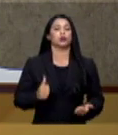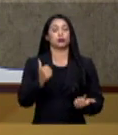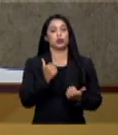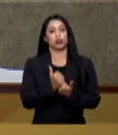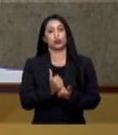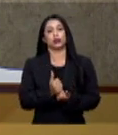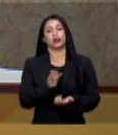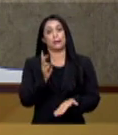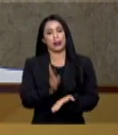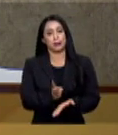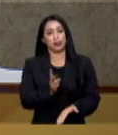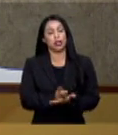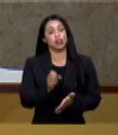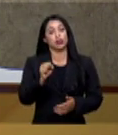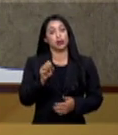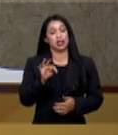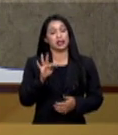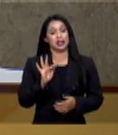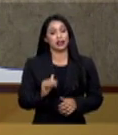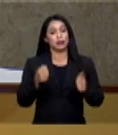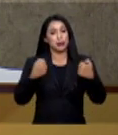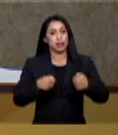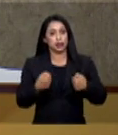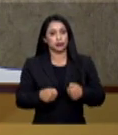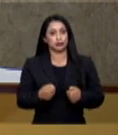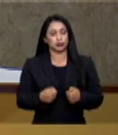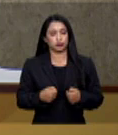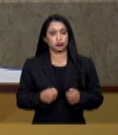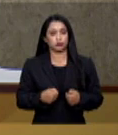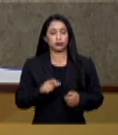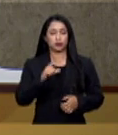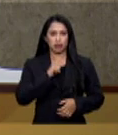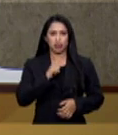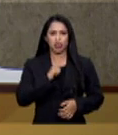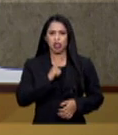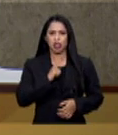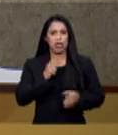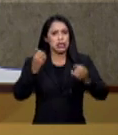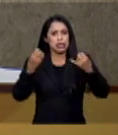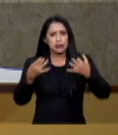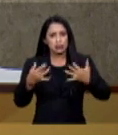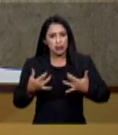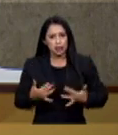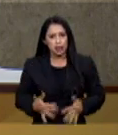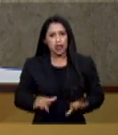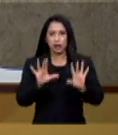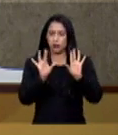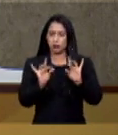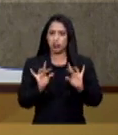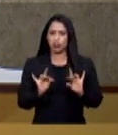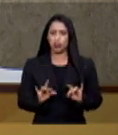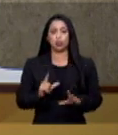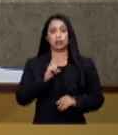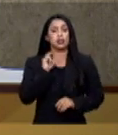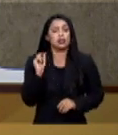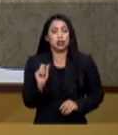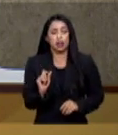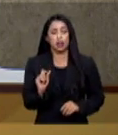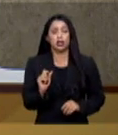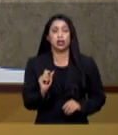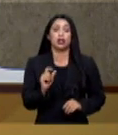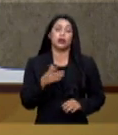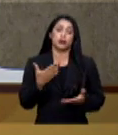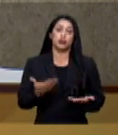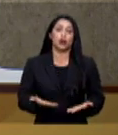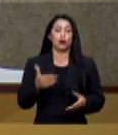Suprema Corte brasileira exige a justificação pormenorizada e que não haja esse prosseguimento, como se colhe do